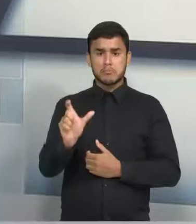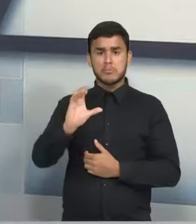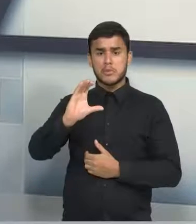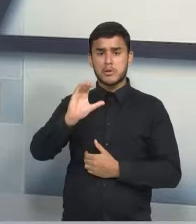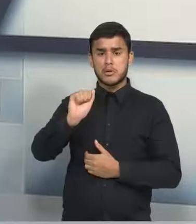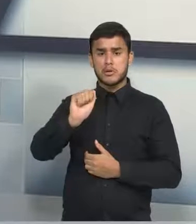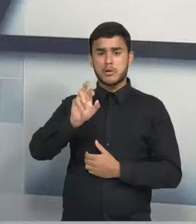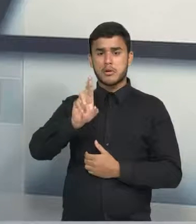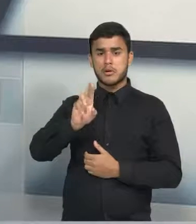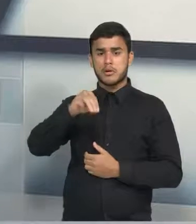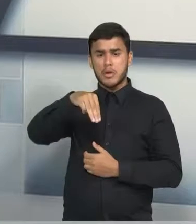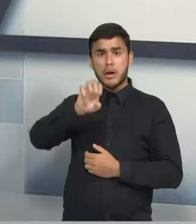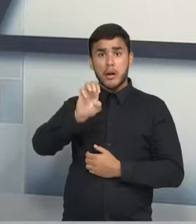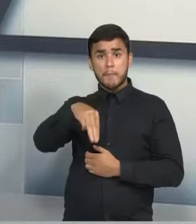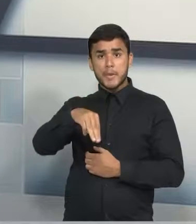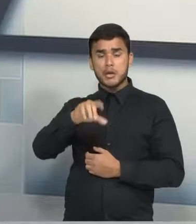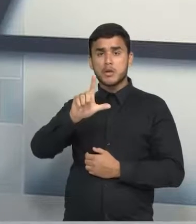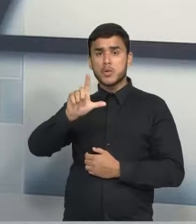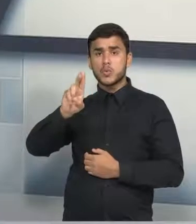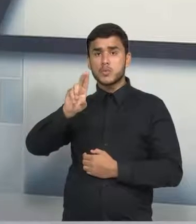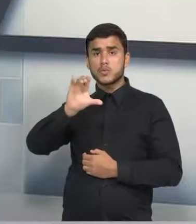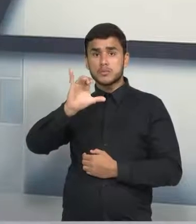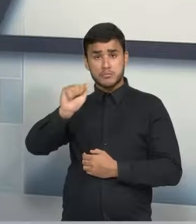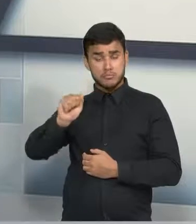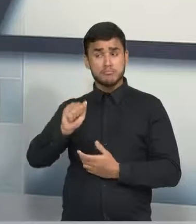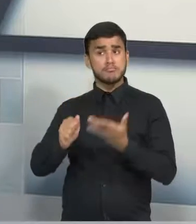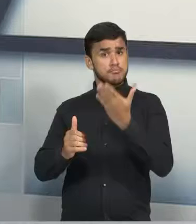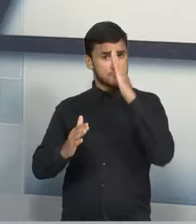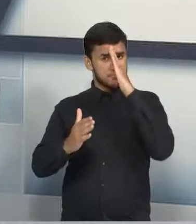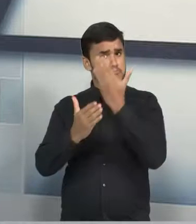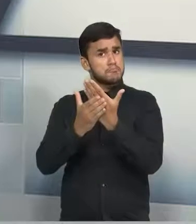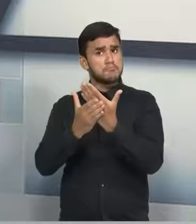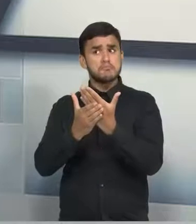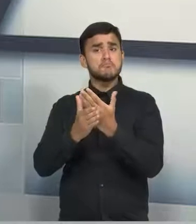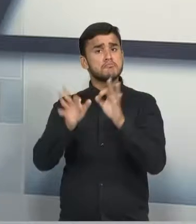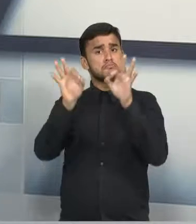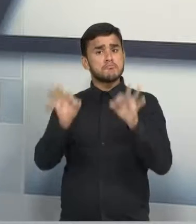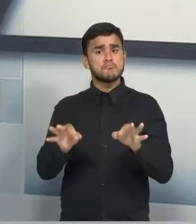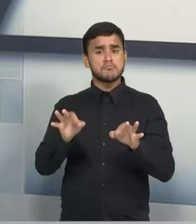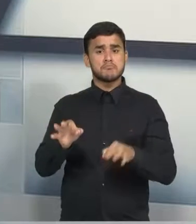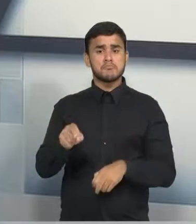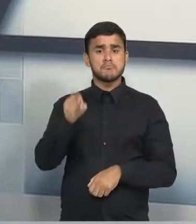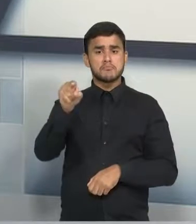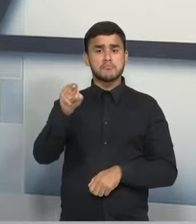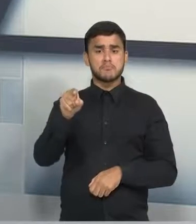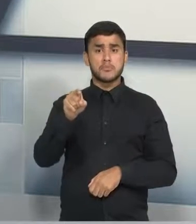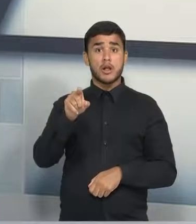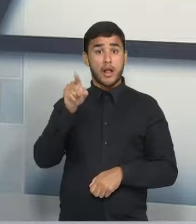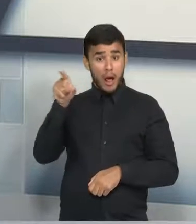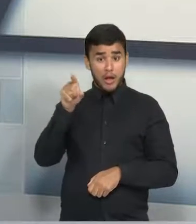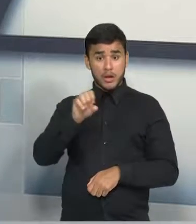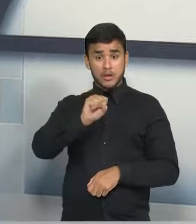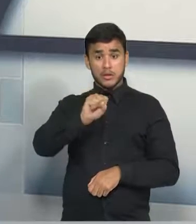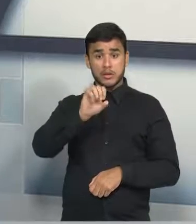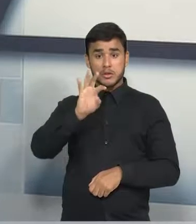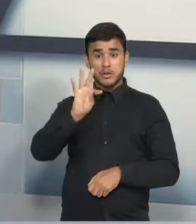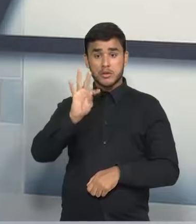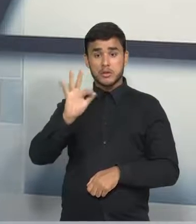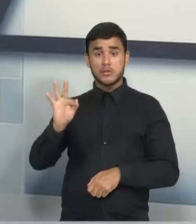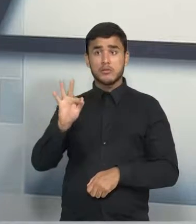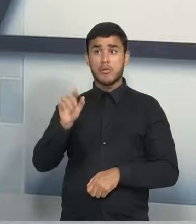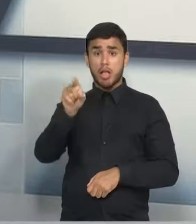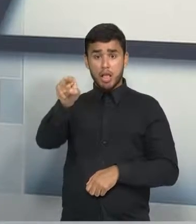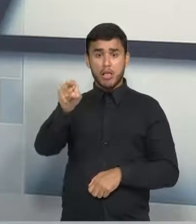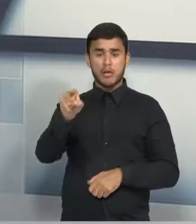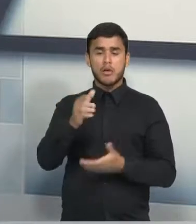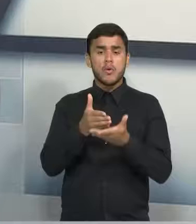ministra Carmen Lúcia. Demais. Para mim, eu disse, inclusive, que eu achava que haveria 2 marcos no Supremo Tribunal Federal. Um antes e depois